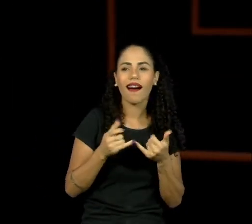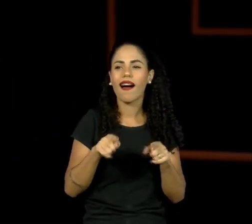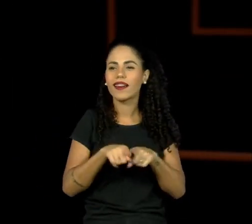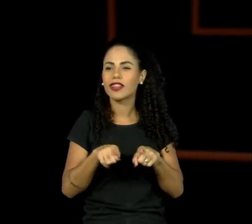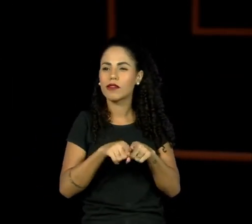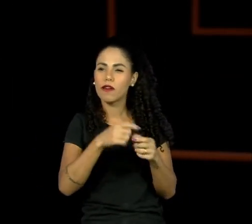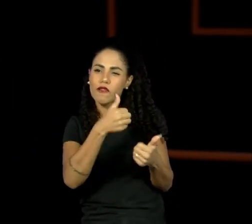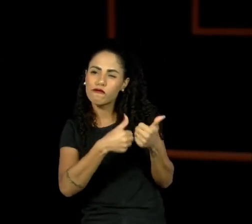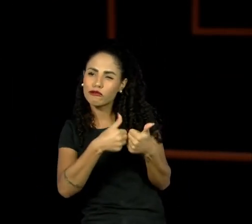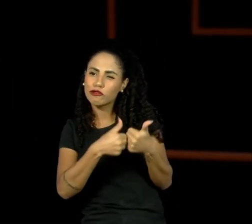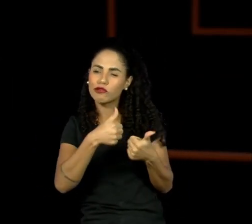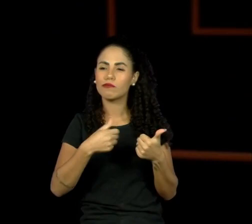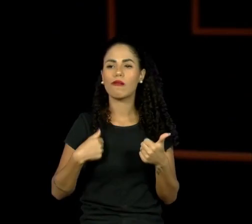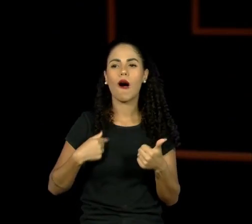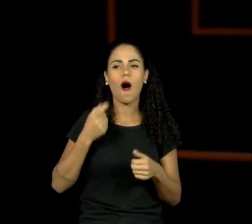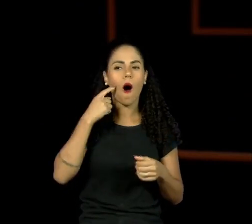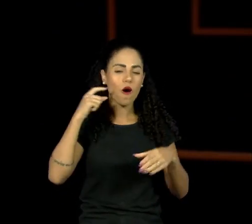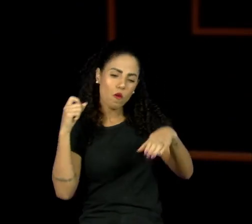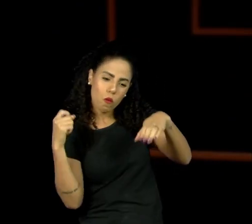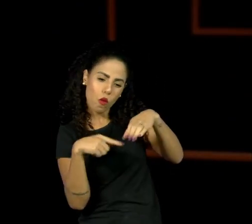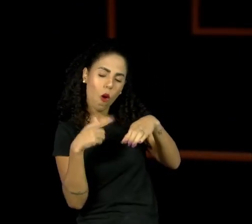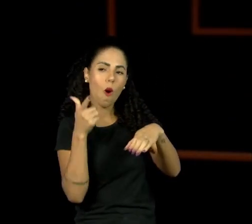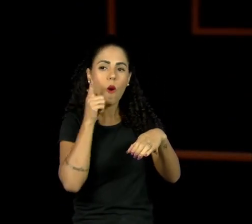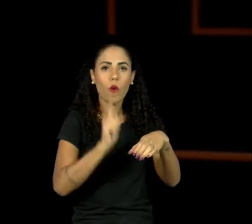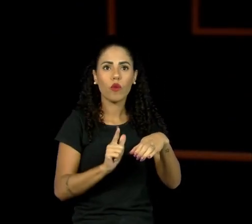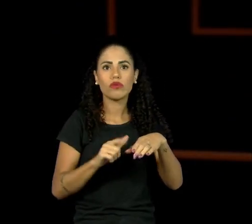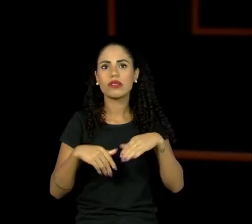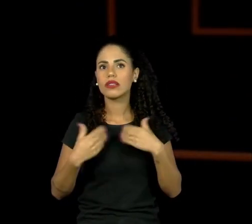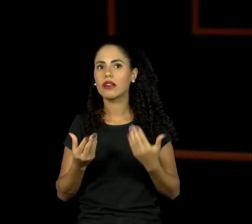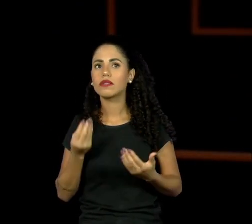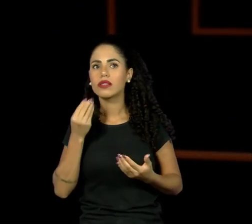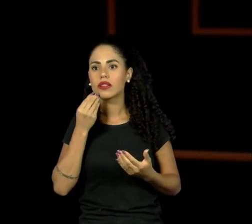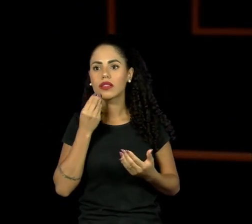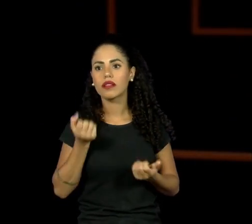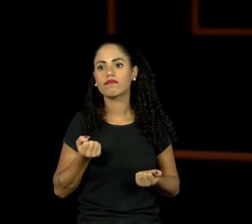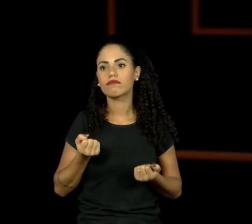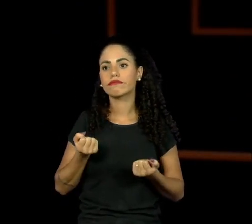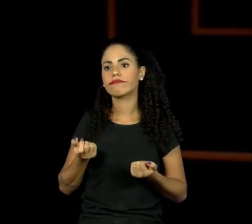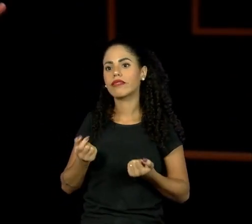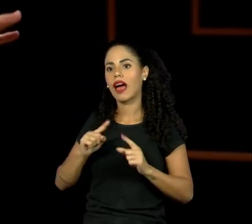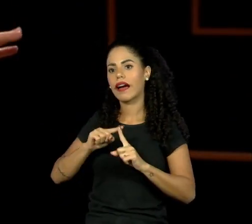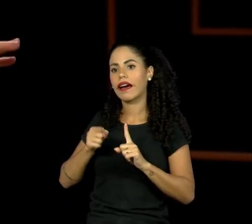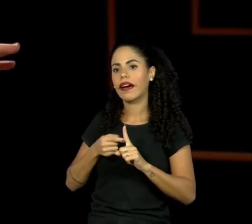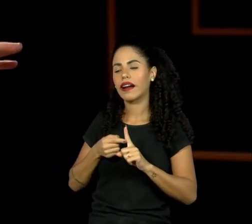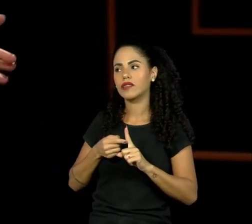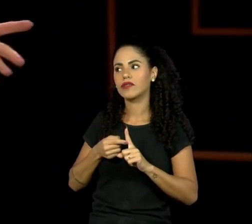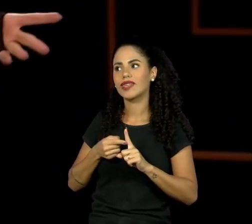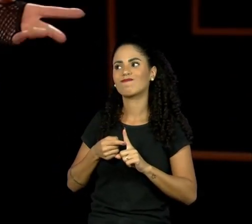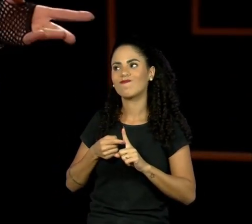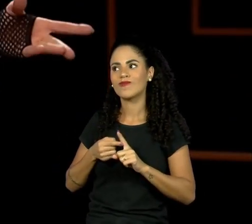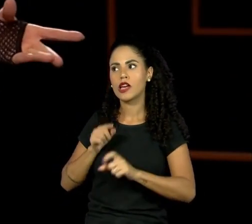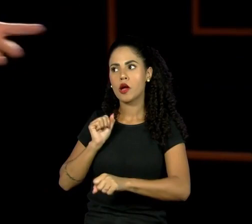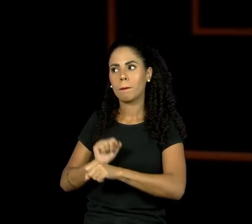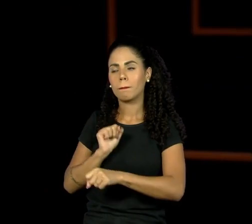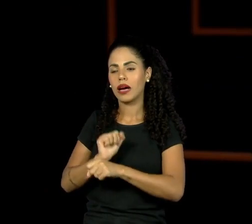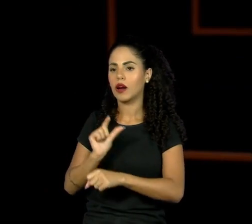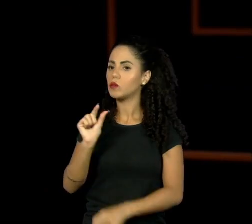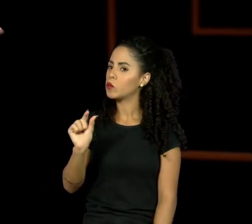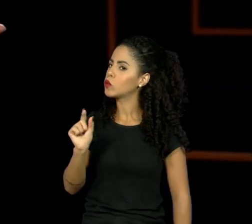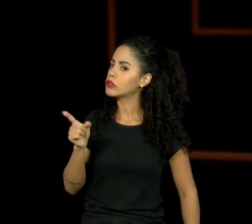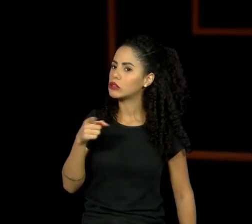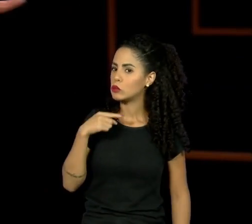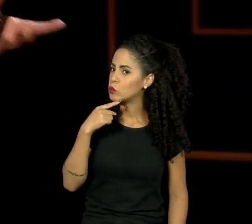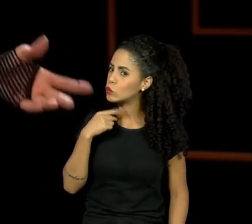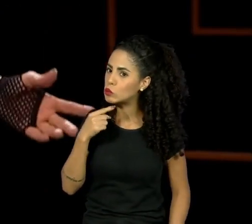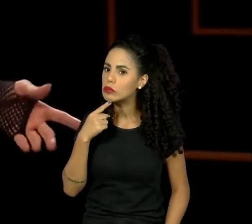ponta direita, já tinha feito uns gols, assim. Estava entusiasmada, engravidei. Falei, tem que parar, né? Vai ficar jogando bola, tomar uma bolada